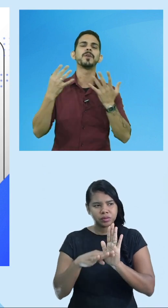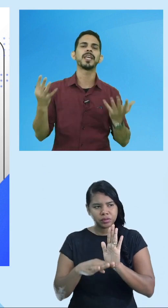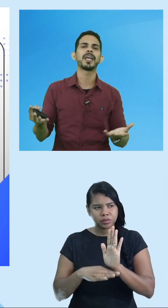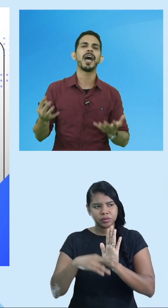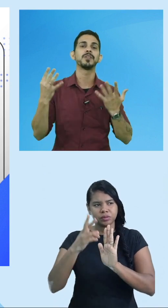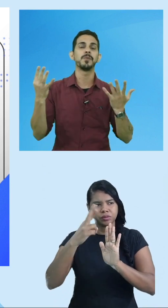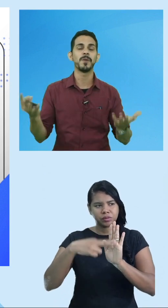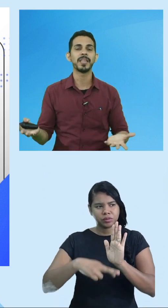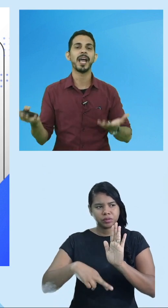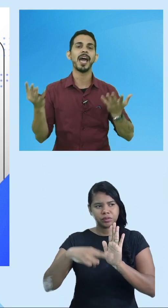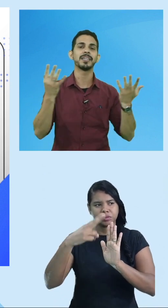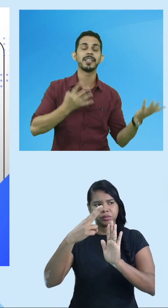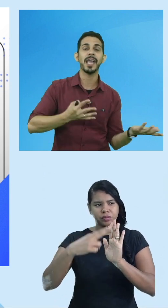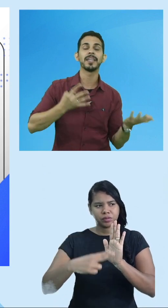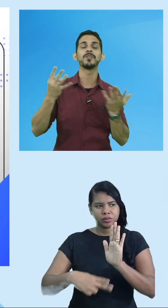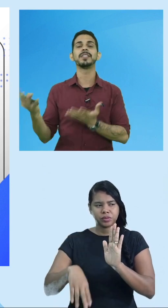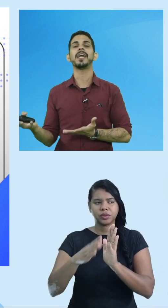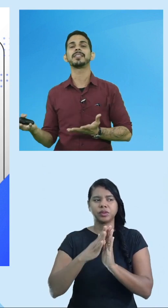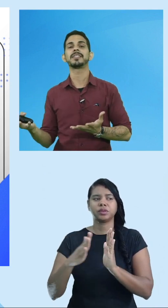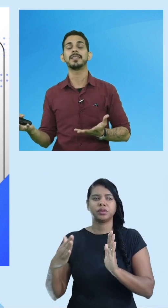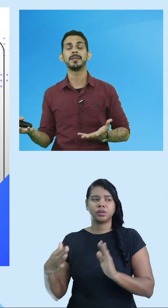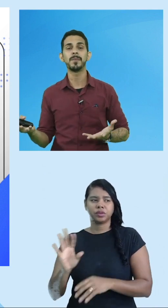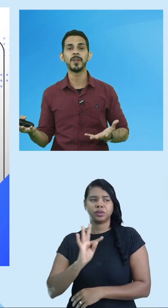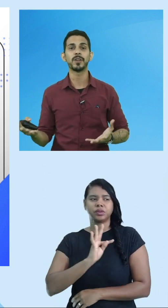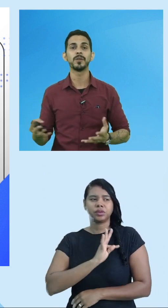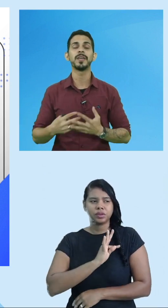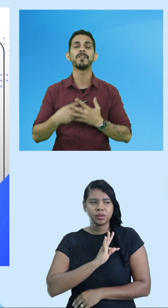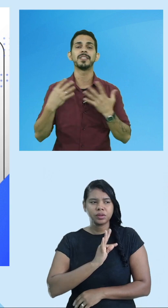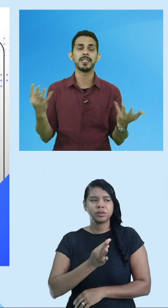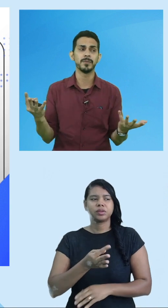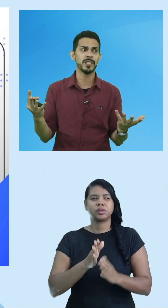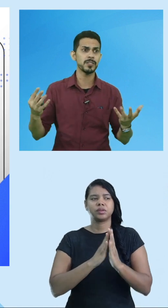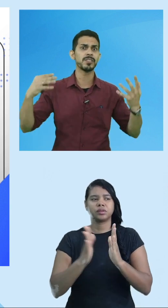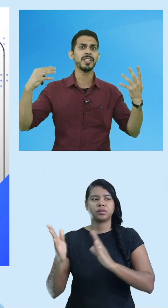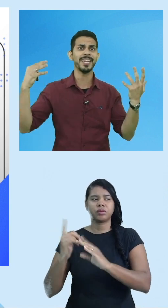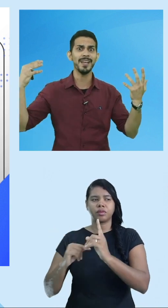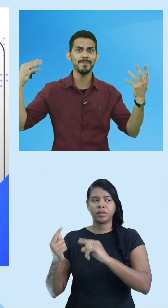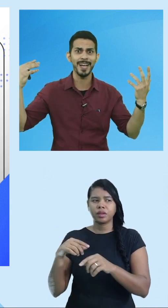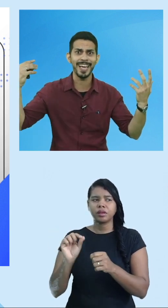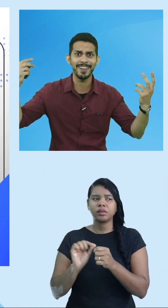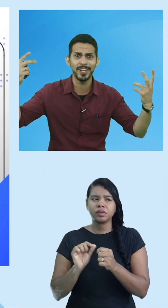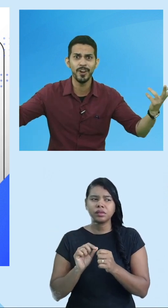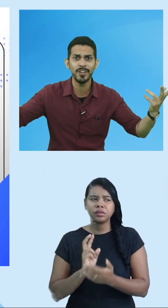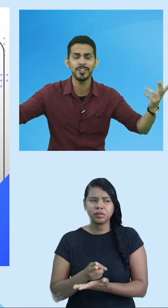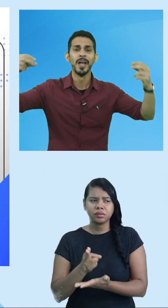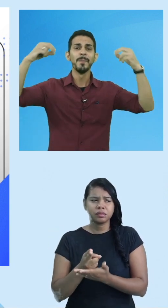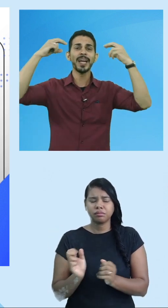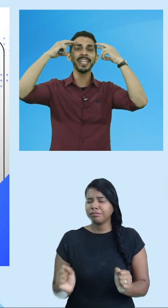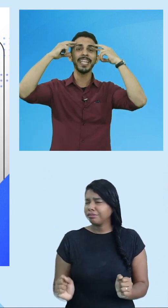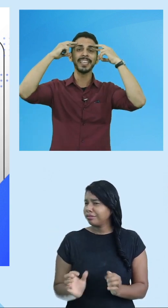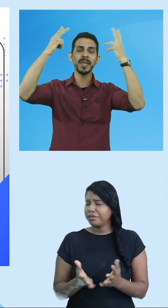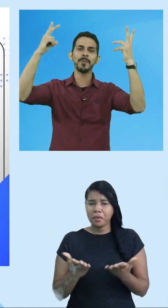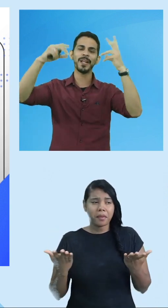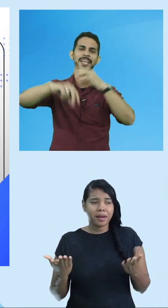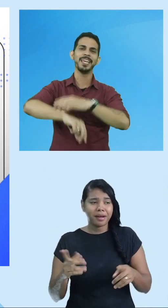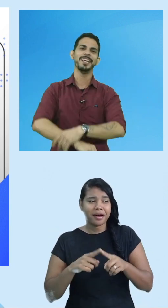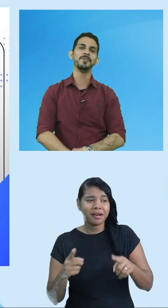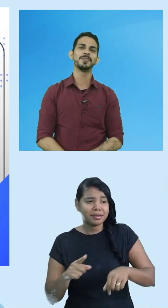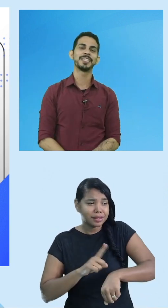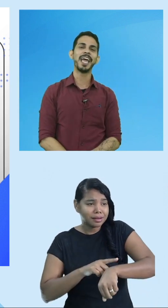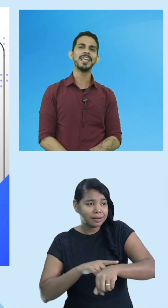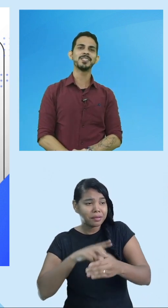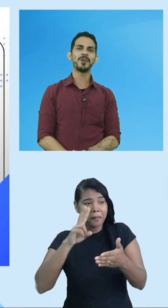nós, bibliotecários, bibliotecárias, técnicos e técnicas em biblioteconomia fizéssemos isso? Seria maravilhoso, mas quem tem tempo para